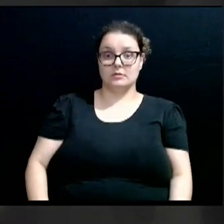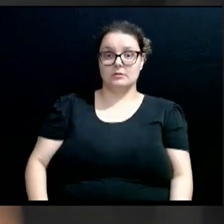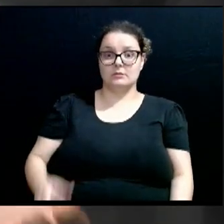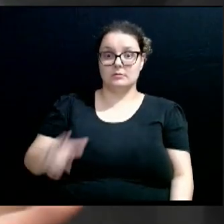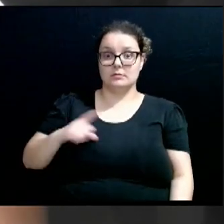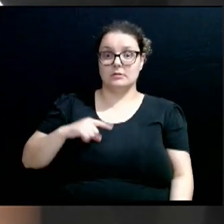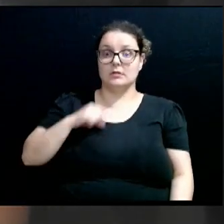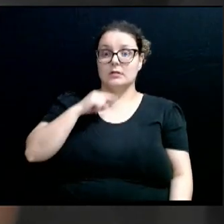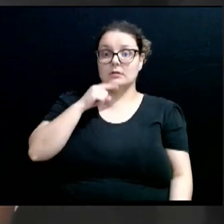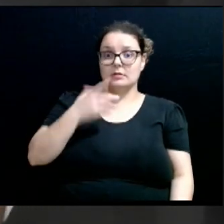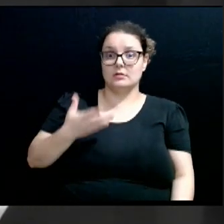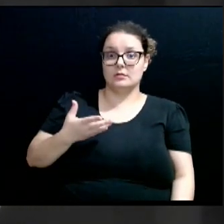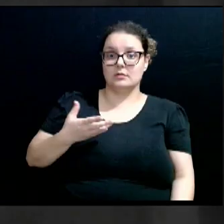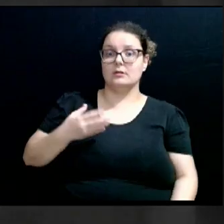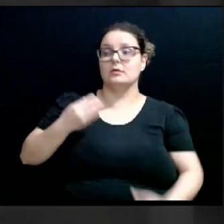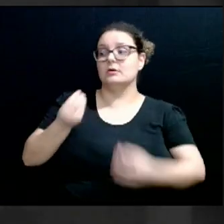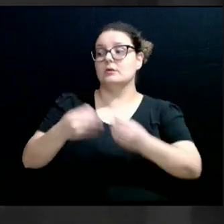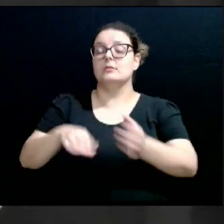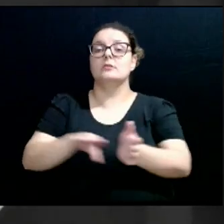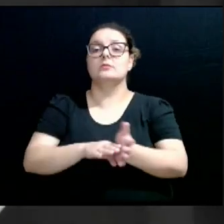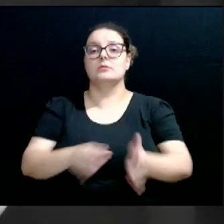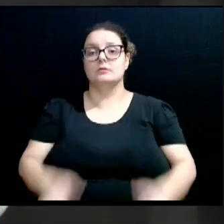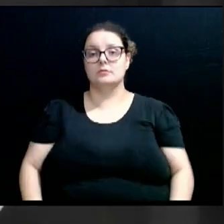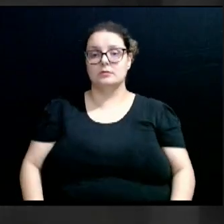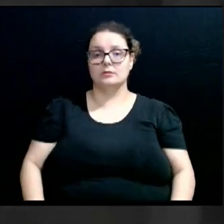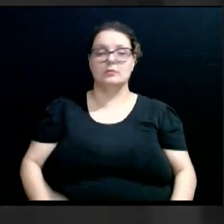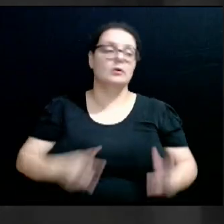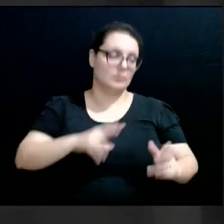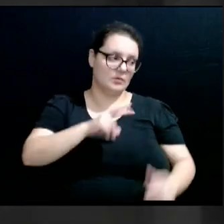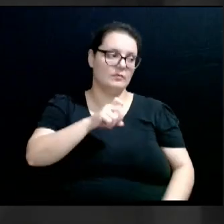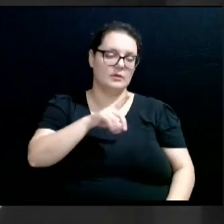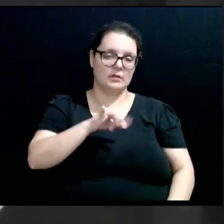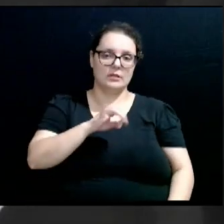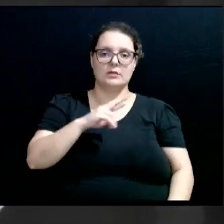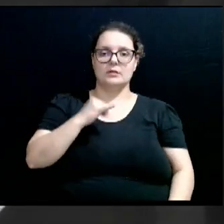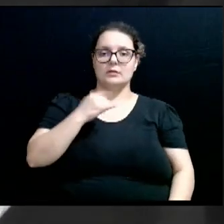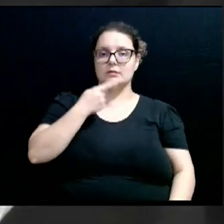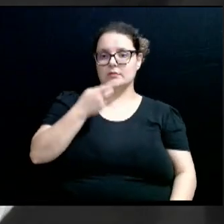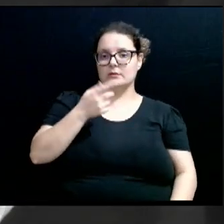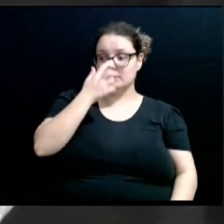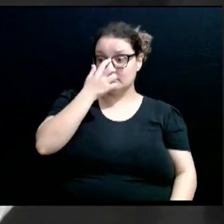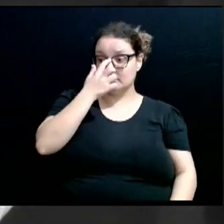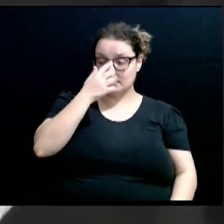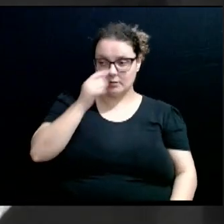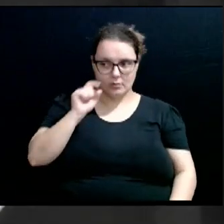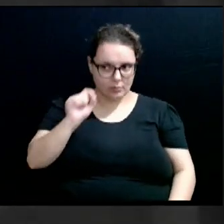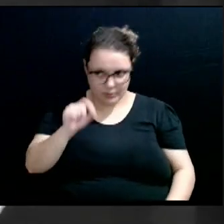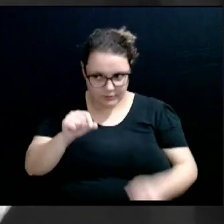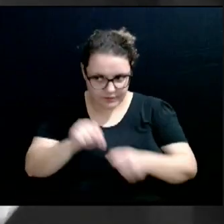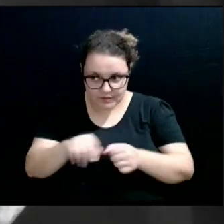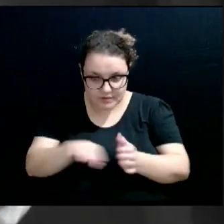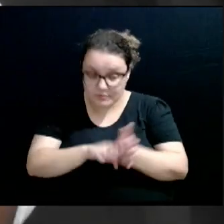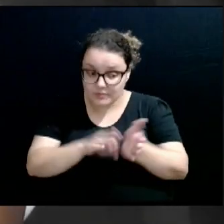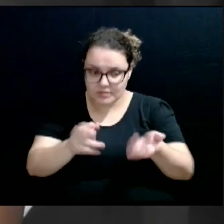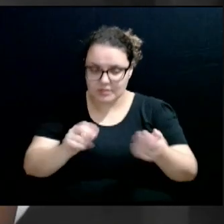você chegou? Como a Valéria falou, como você chegou? O que você fez para chegar nisso? Né? E